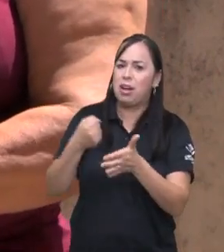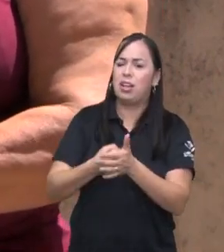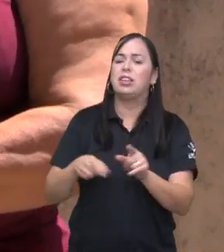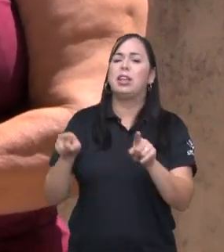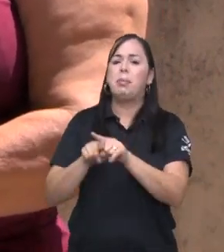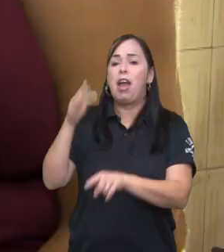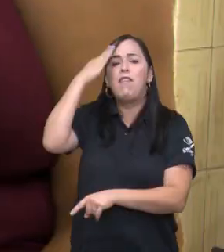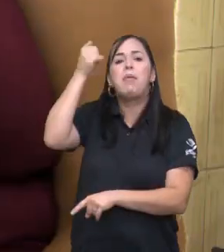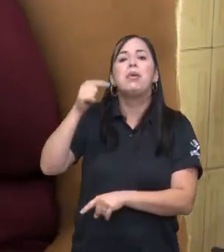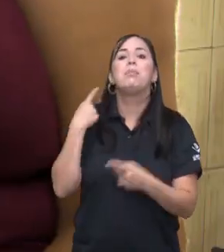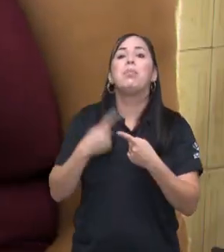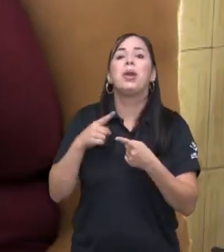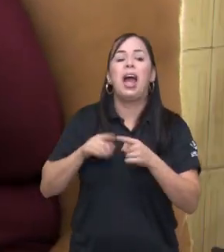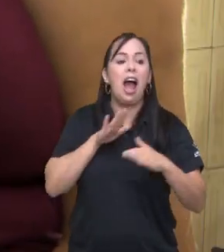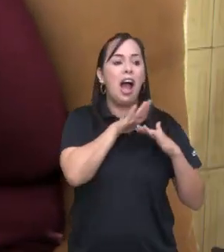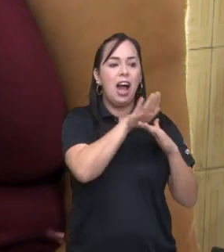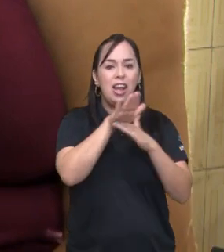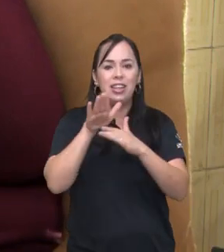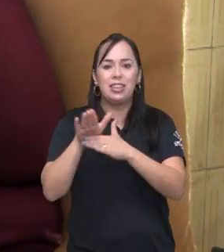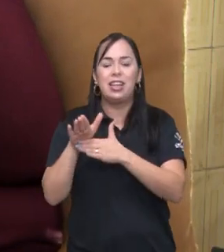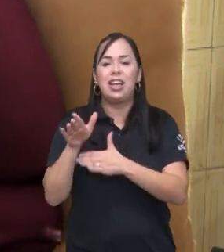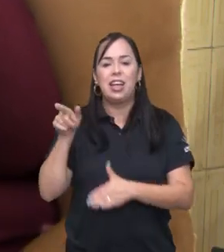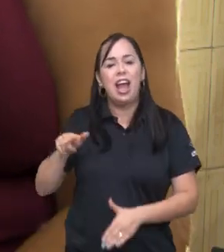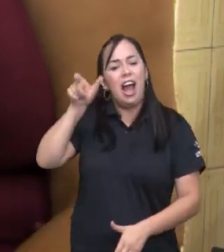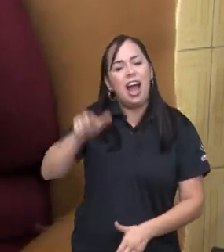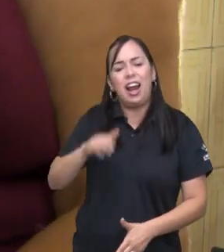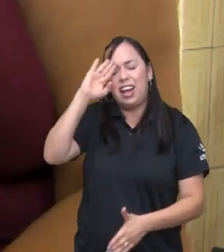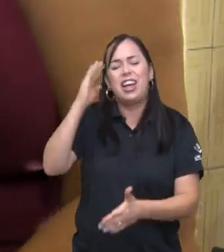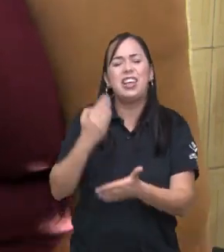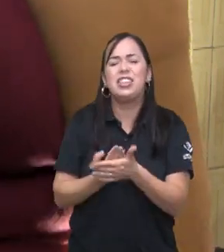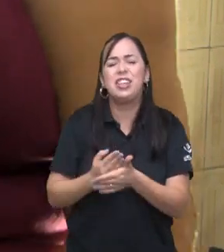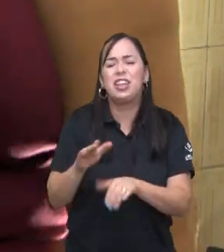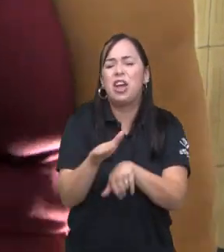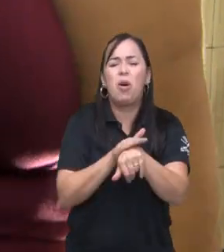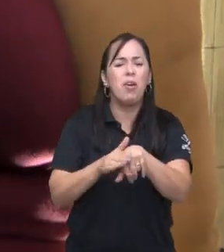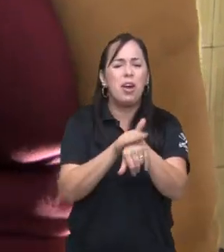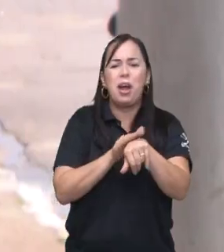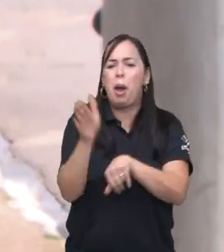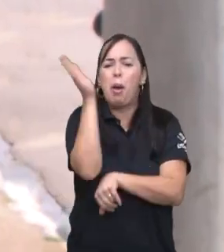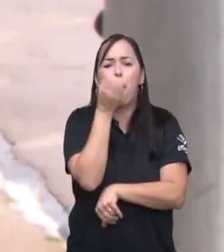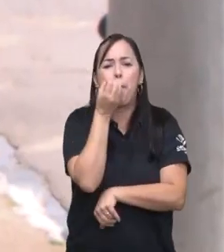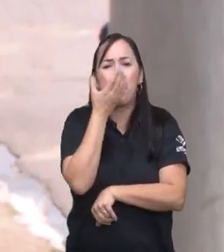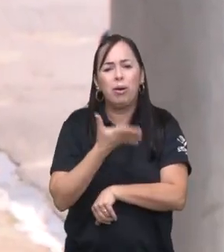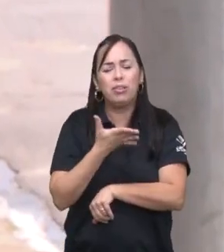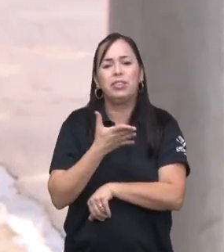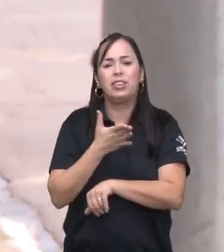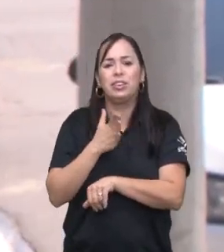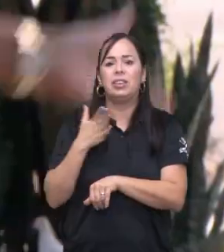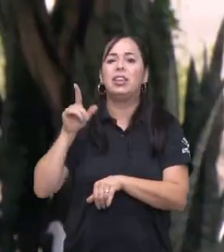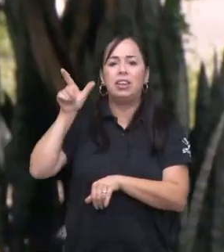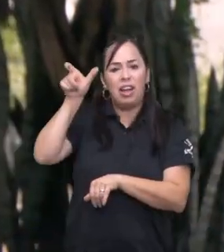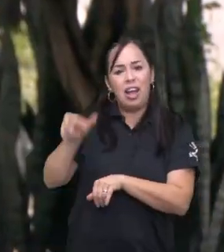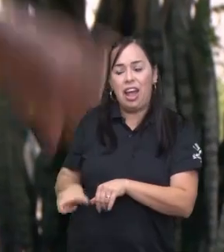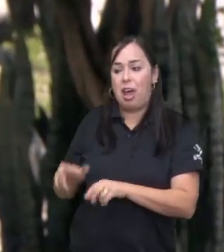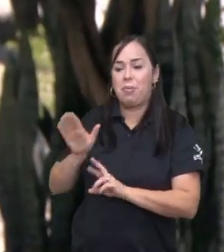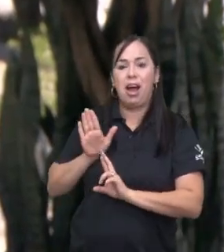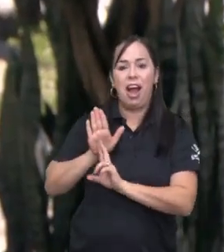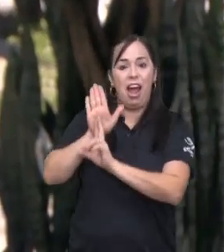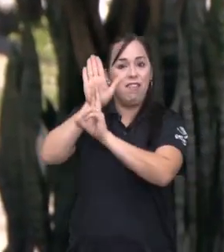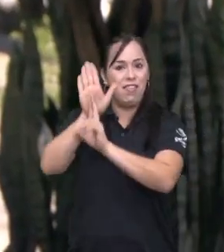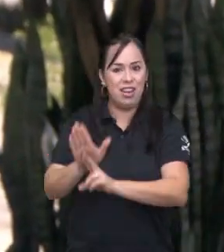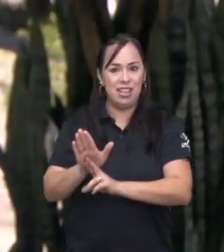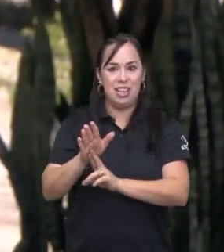o próximo e que acredita que o sorriso e uma boa conversa são transformadores. Foi desse jeito que ela se tornou uma referência